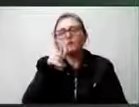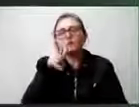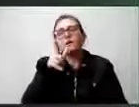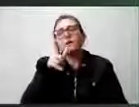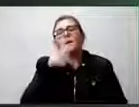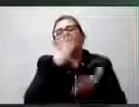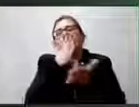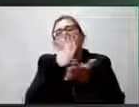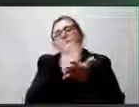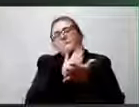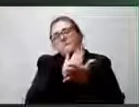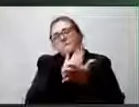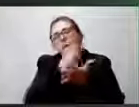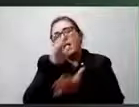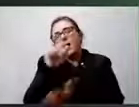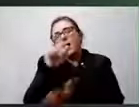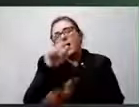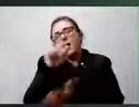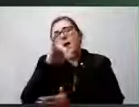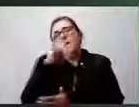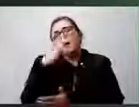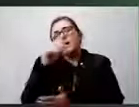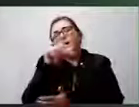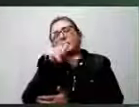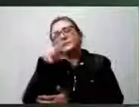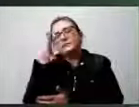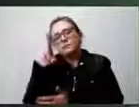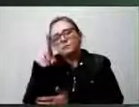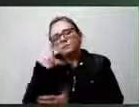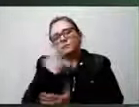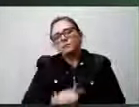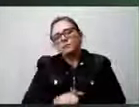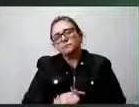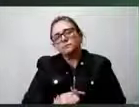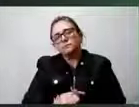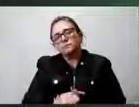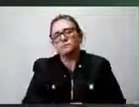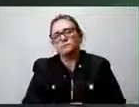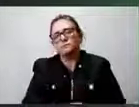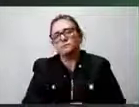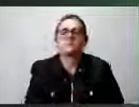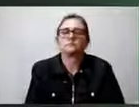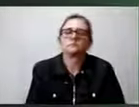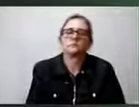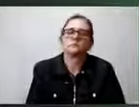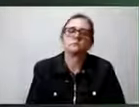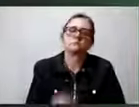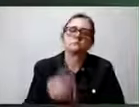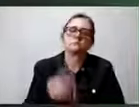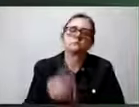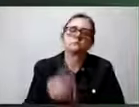mobilizar a articulação temporodiscal ou temporocondylar e vamos mobilizar a fossa do crânio.